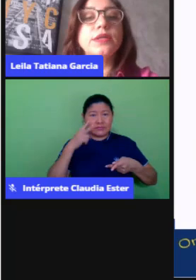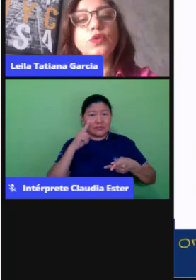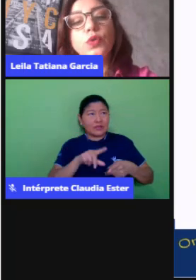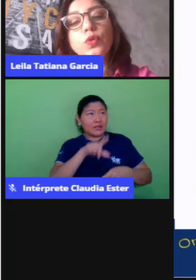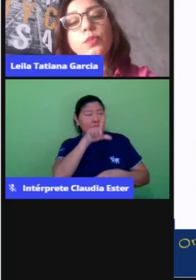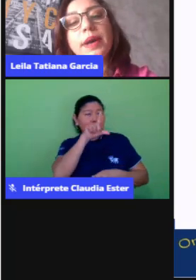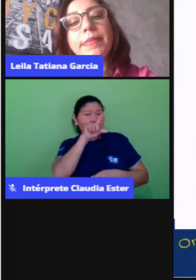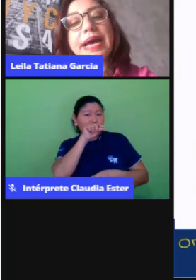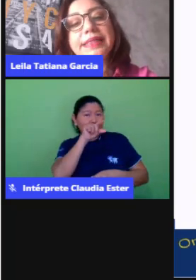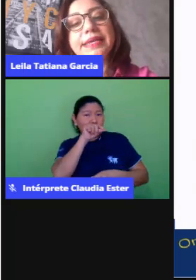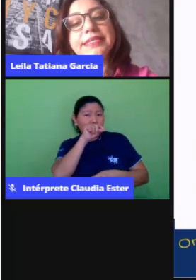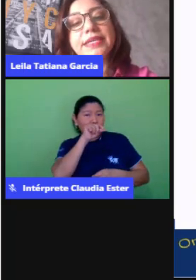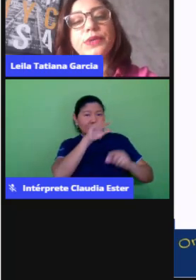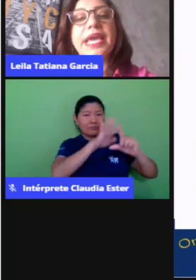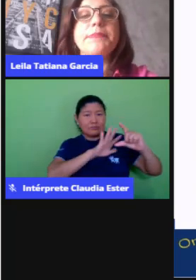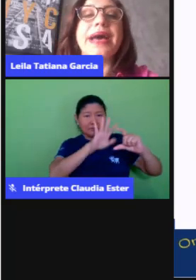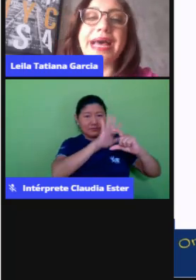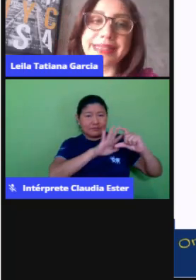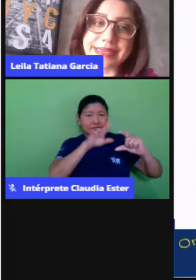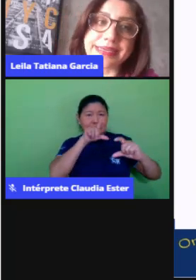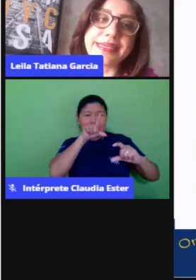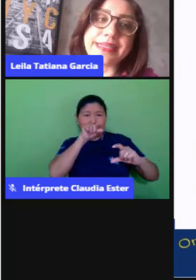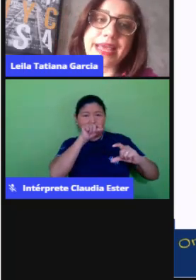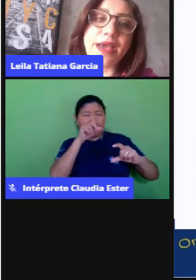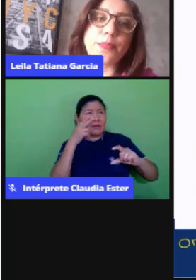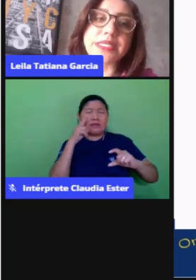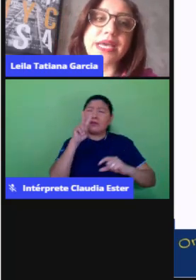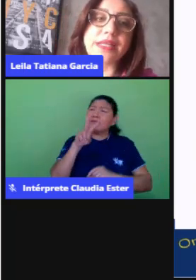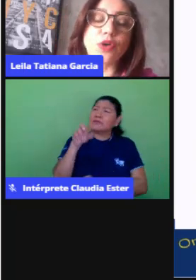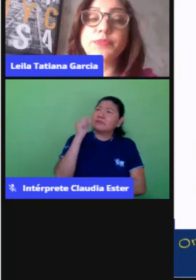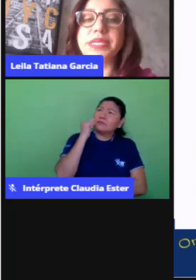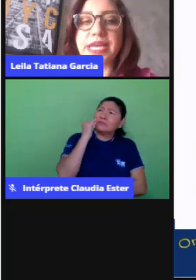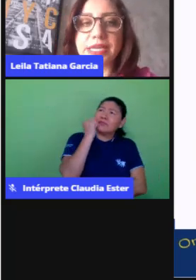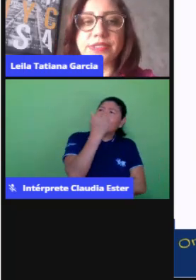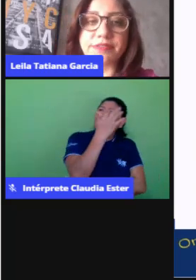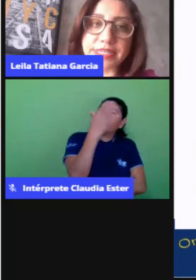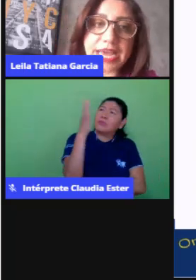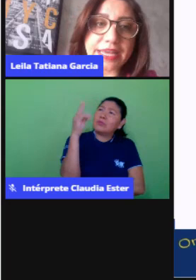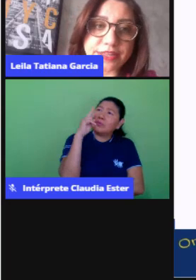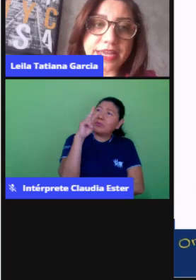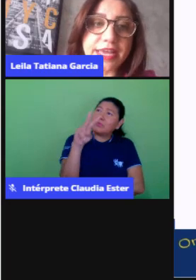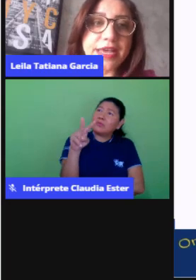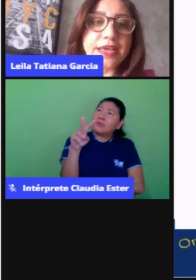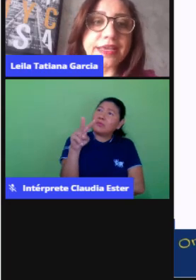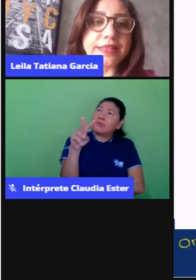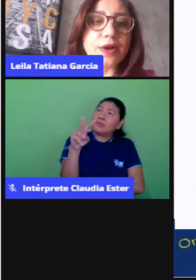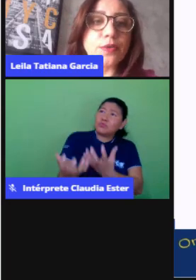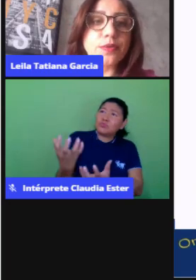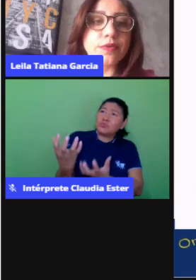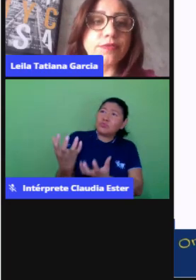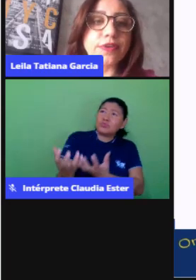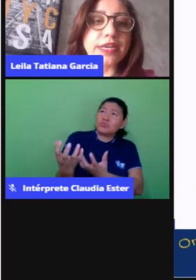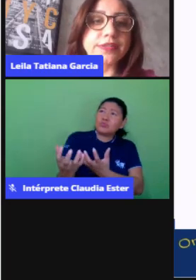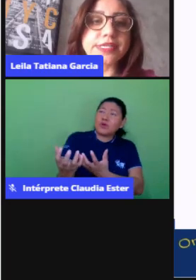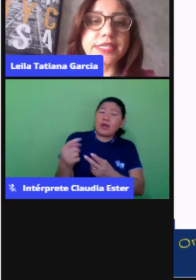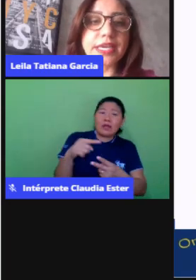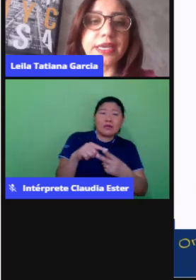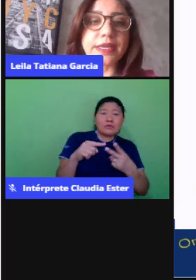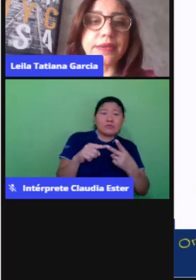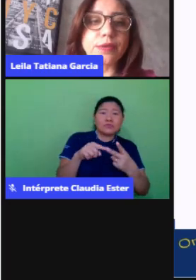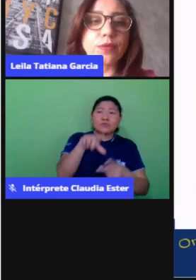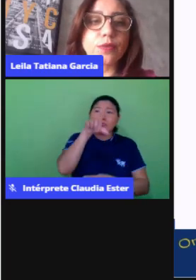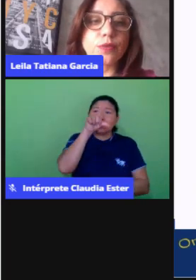e olhando uma mata sendo queimada, né? Dois passarinhos, na verdade, né? Então,